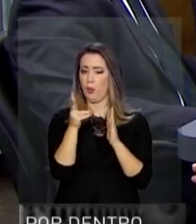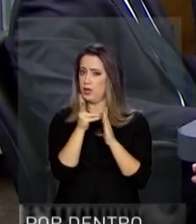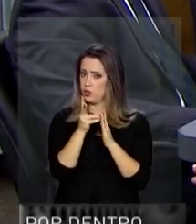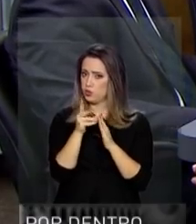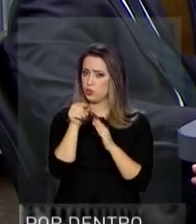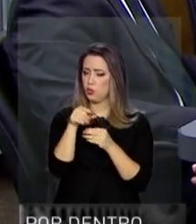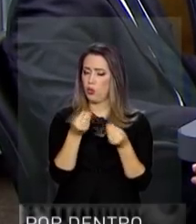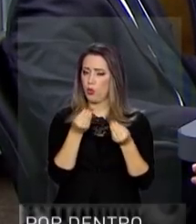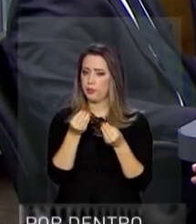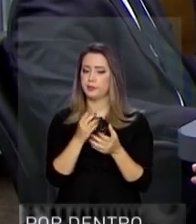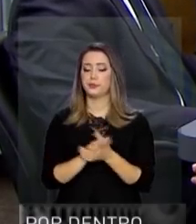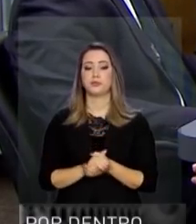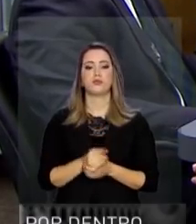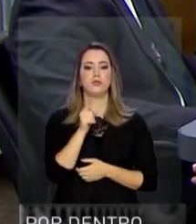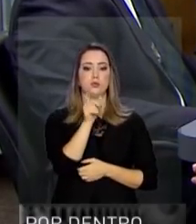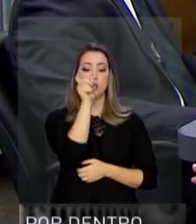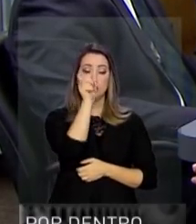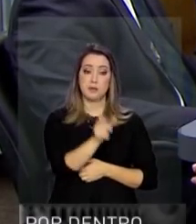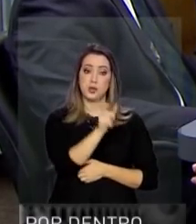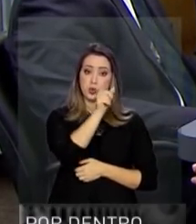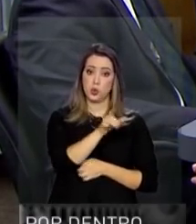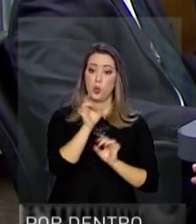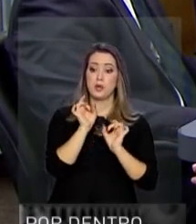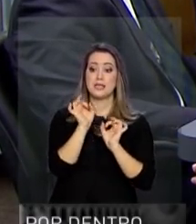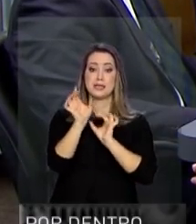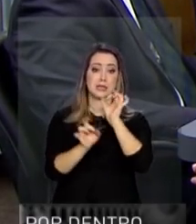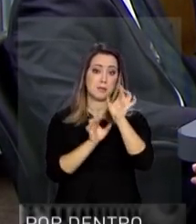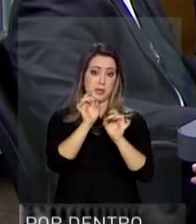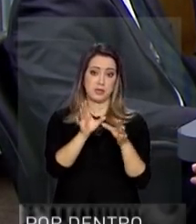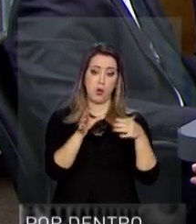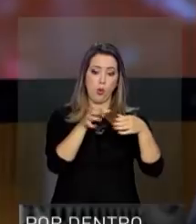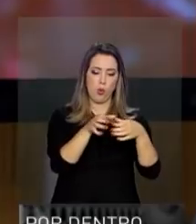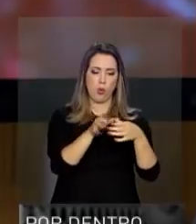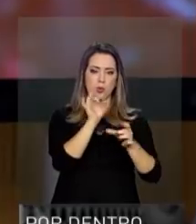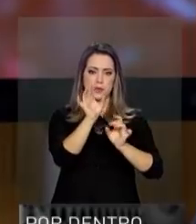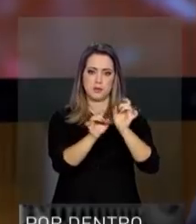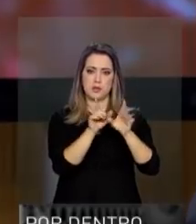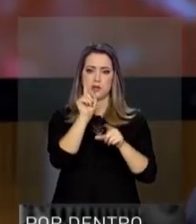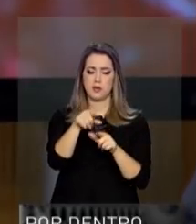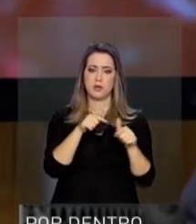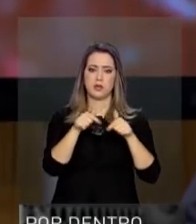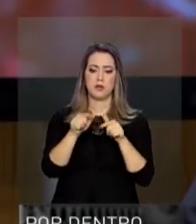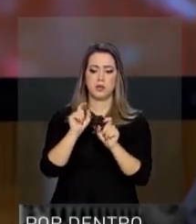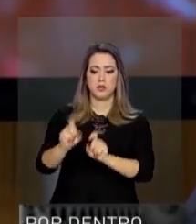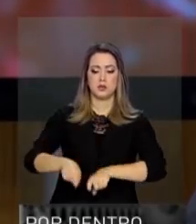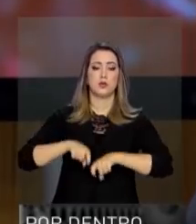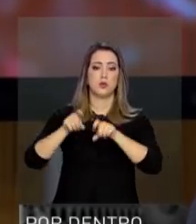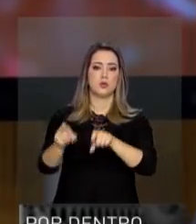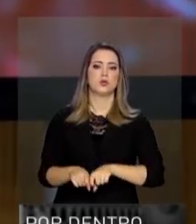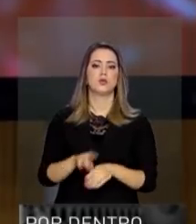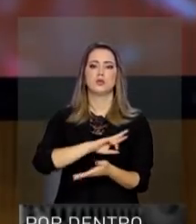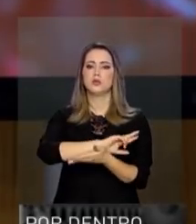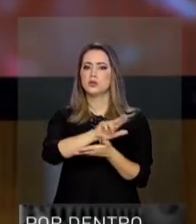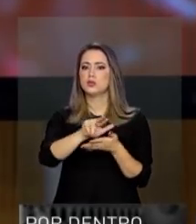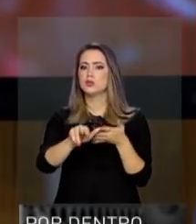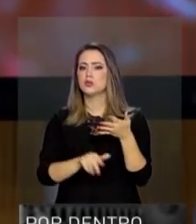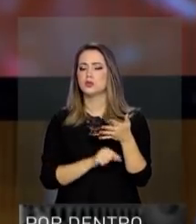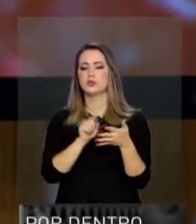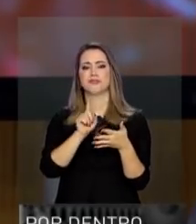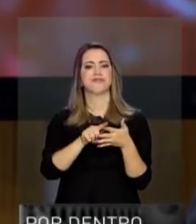segurados especiais não são tocados pela reforma. O segurado especial é um tipo de trabalhador rural. Obviamente que tem outros aí, como você bem